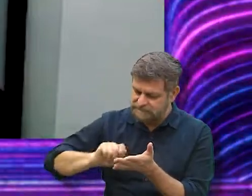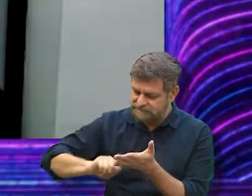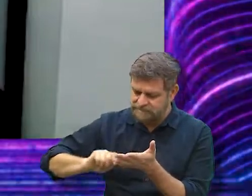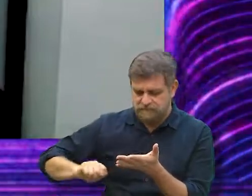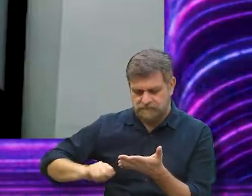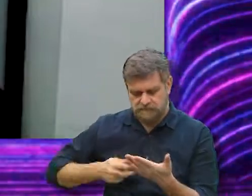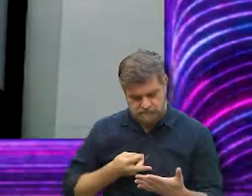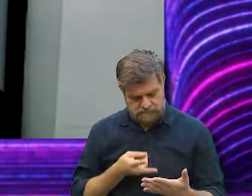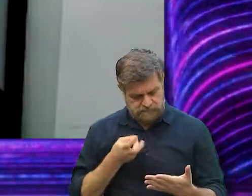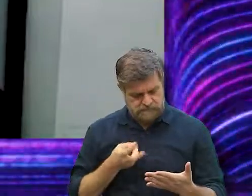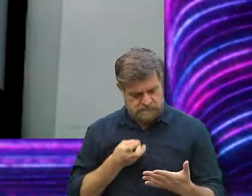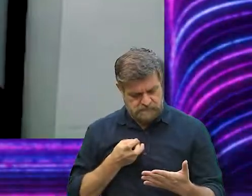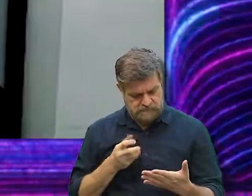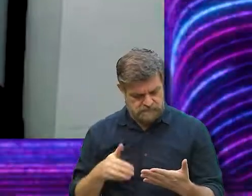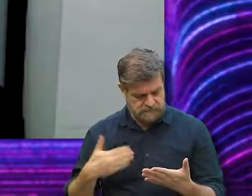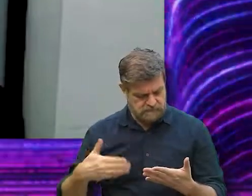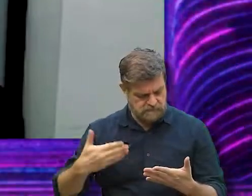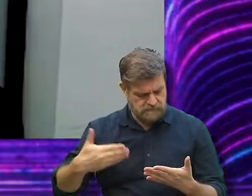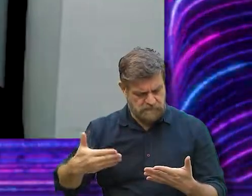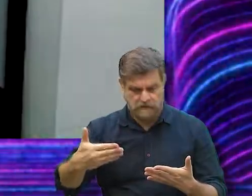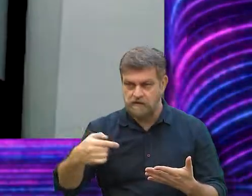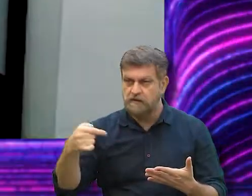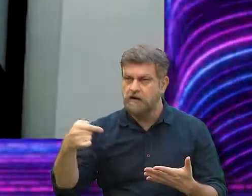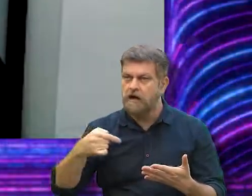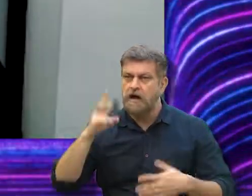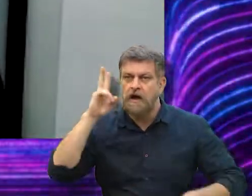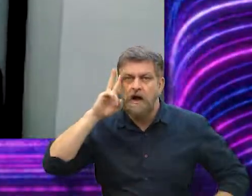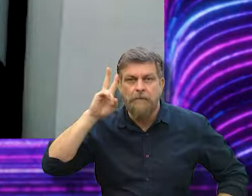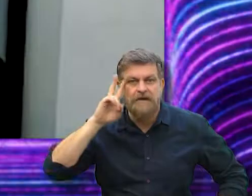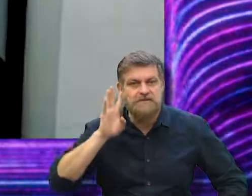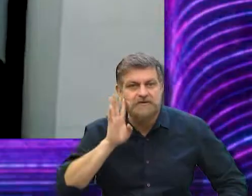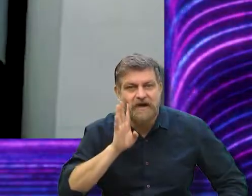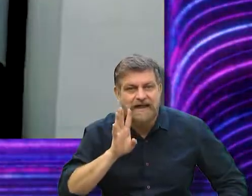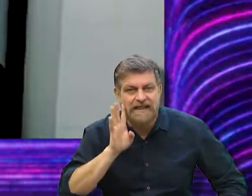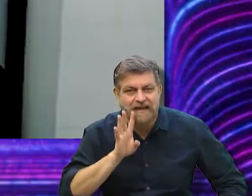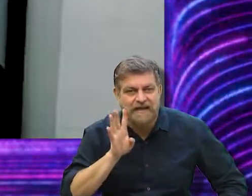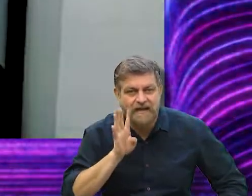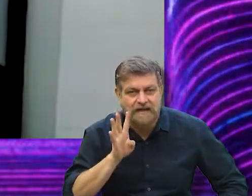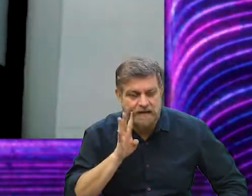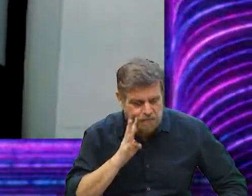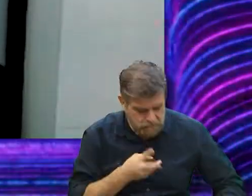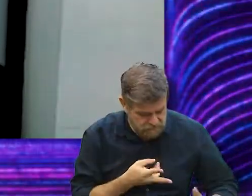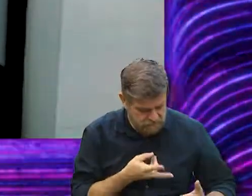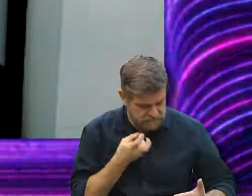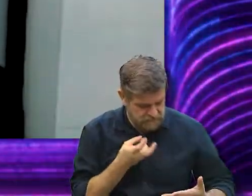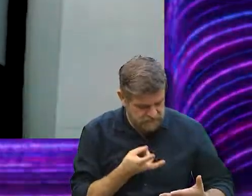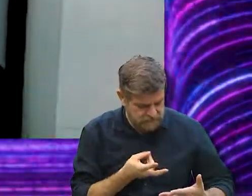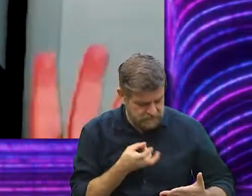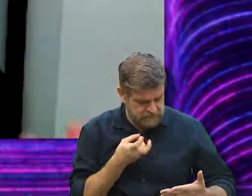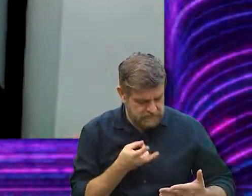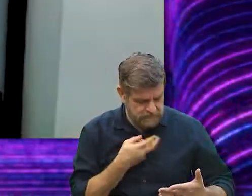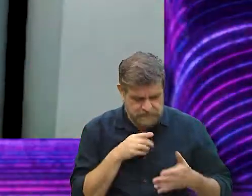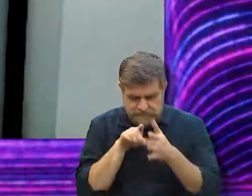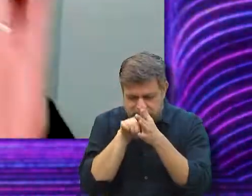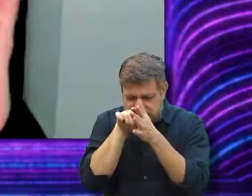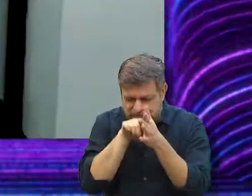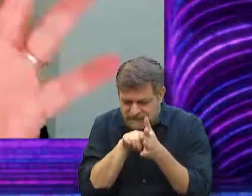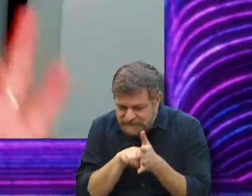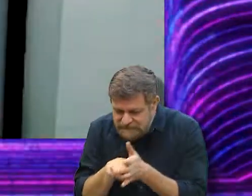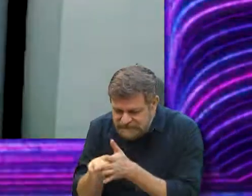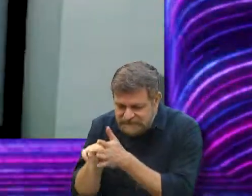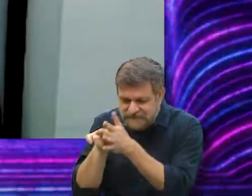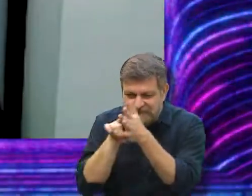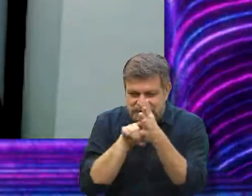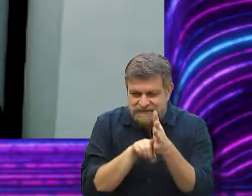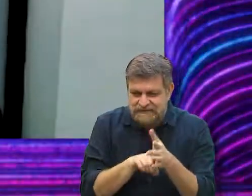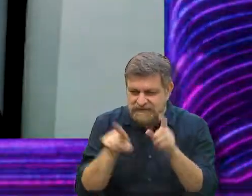muitas pretensões. Comecei a história escrever em caderno. Peguei um caderno e falei, vou começar, vou